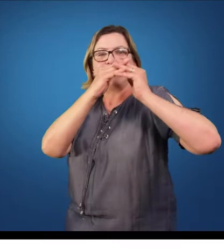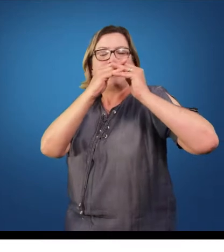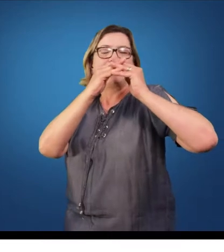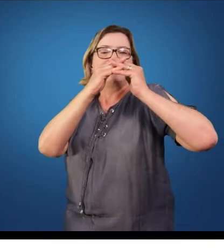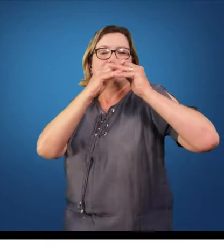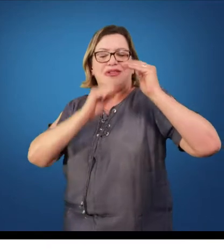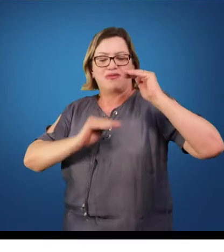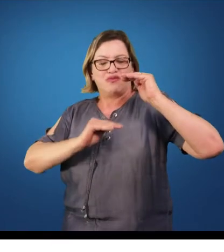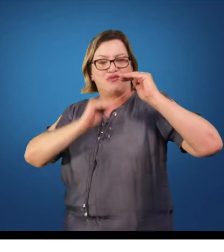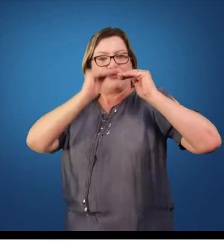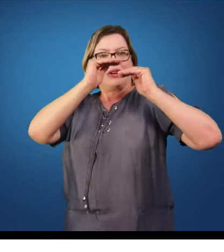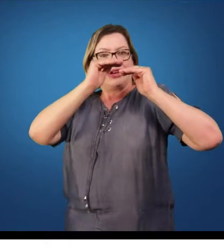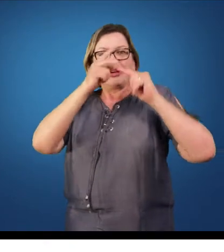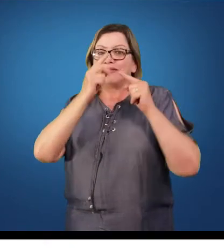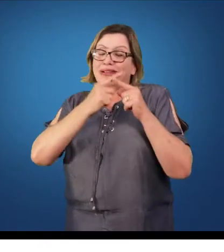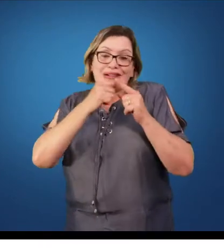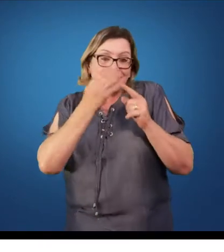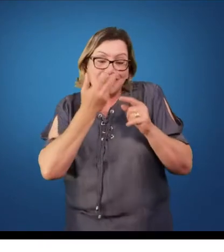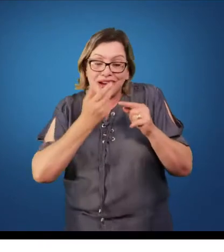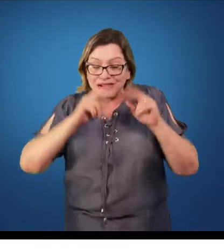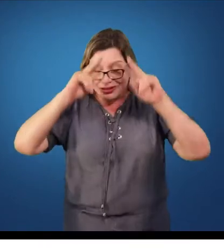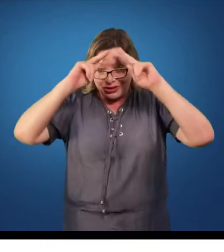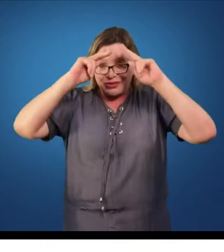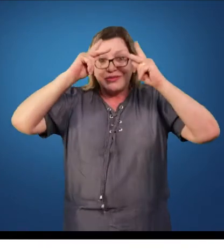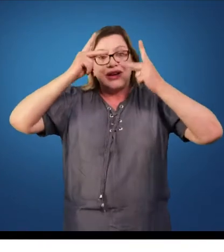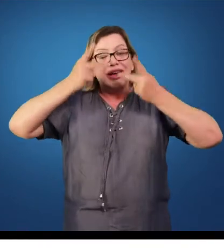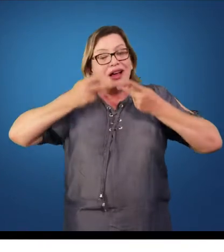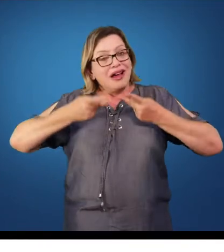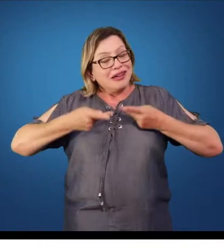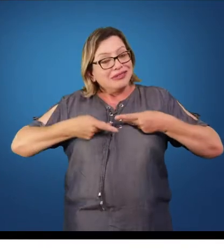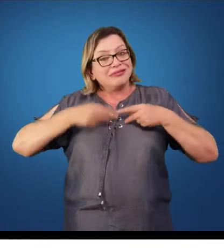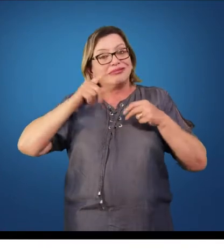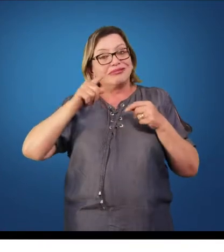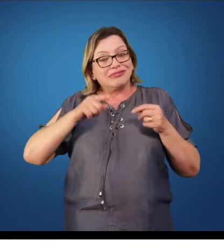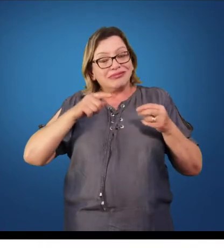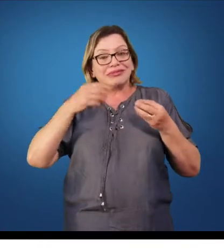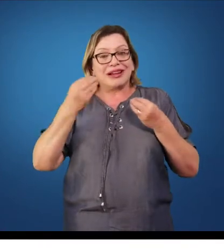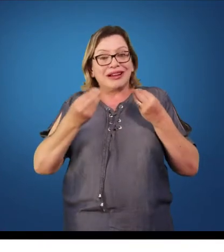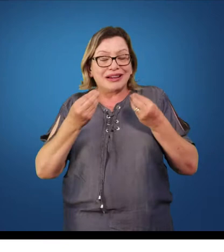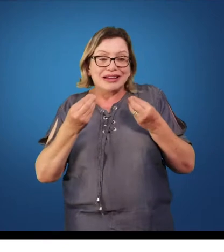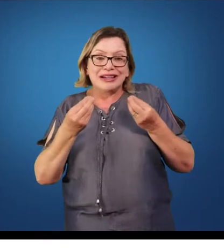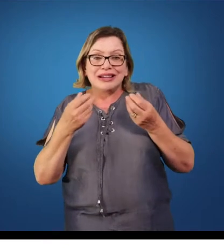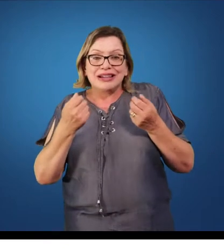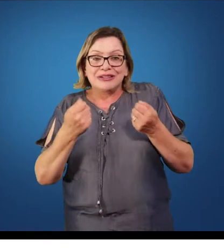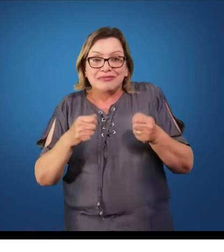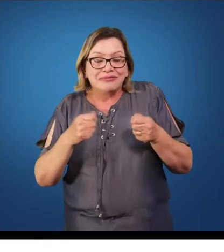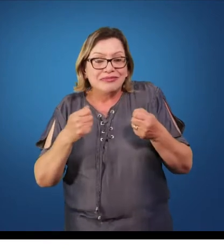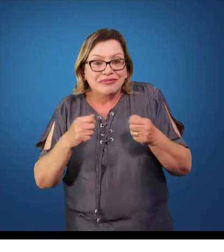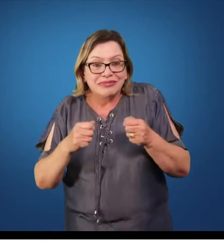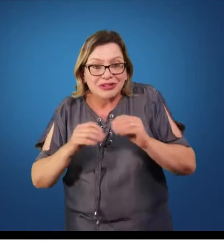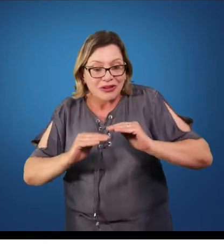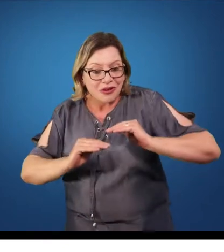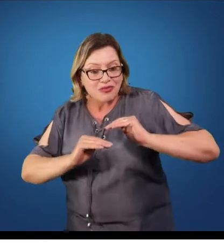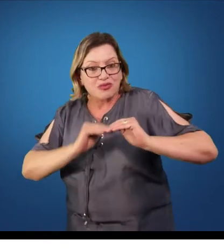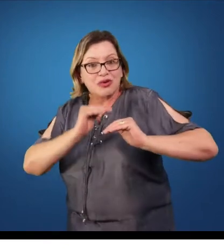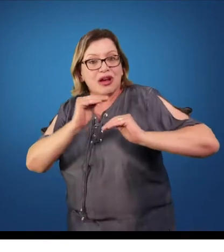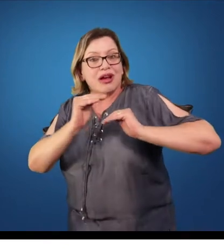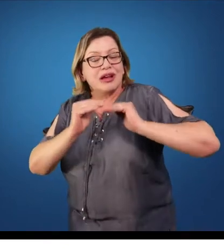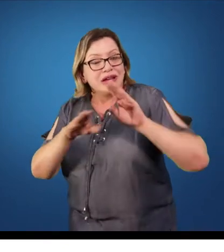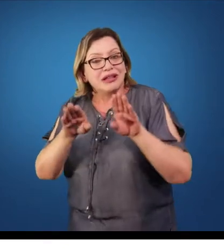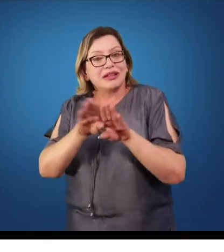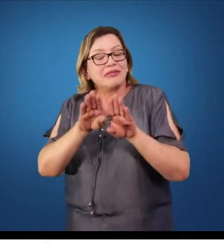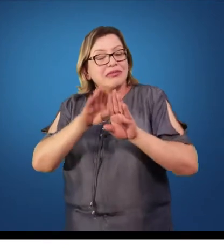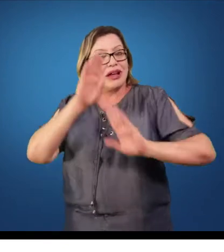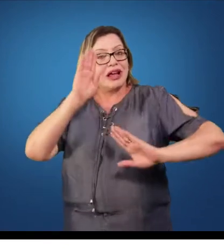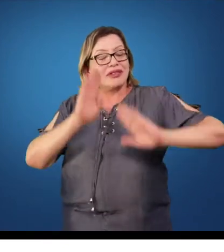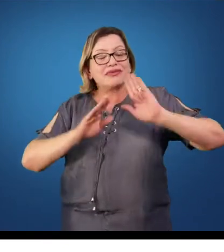com seres humanos e esses seres humanos, no caso nossas crianças, têm seus limites a